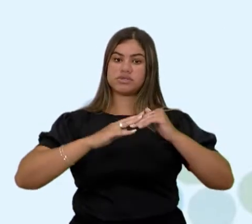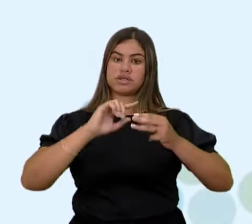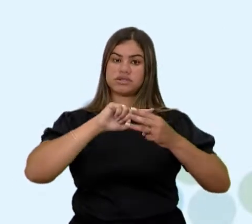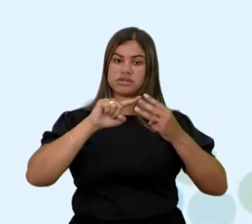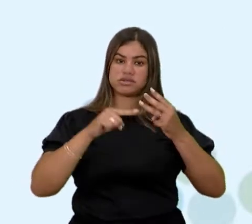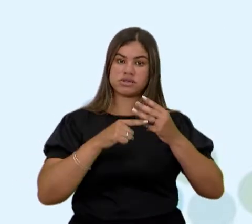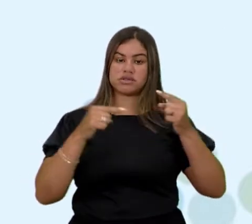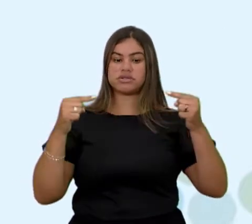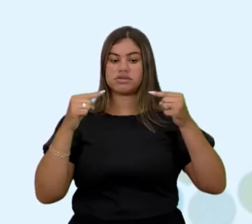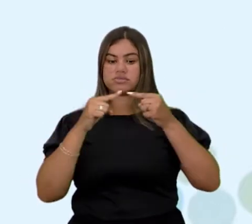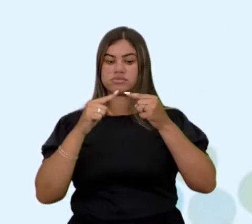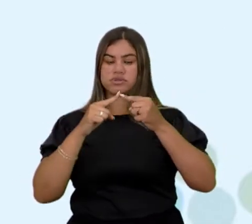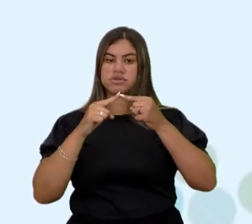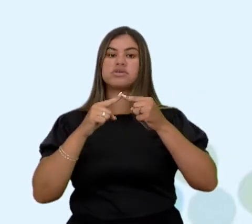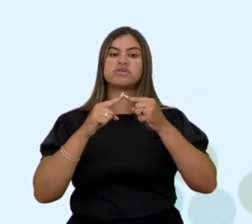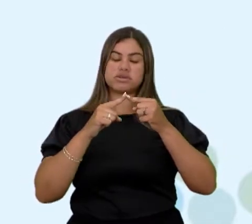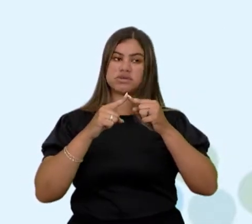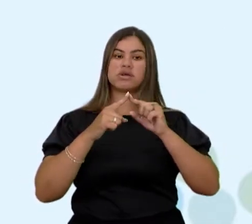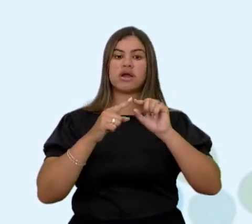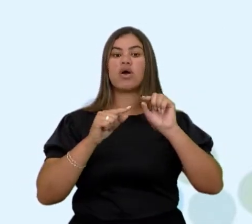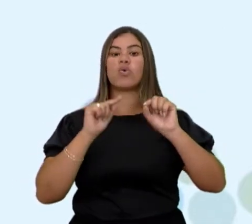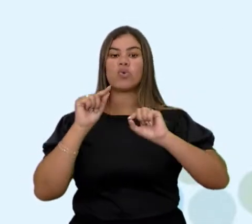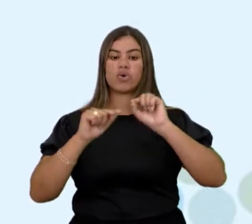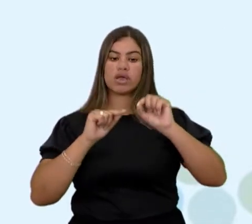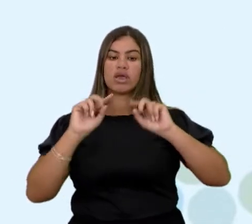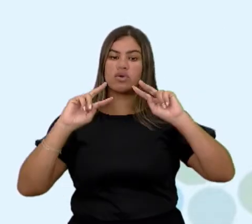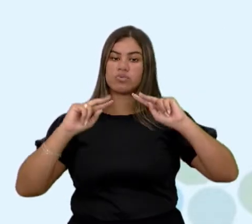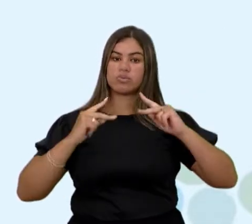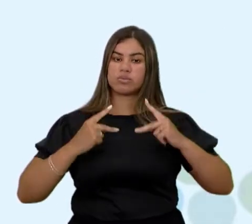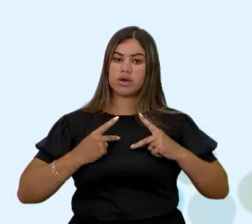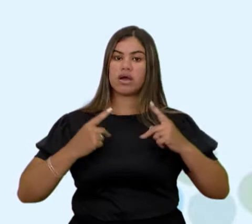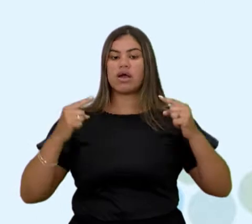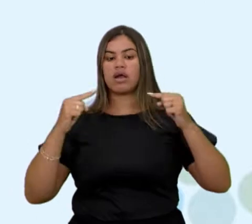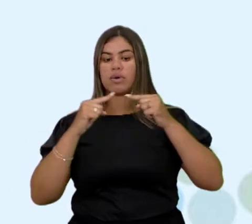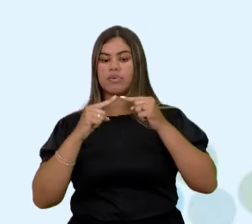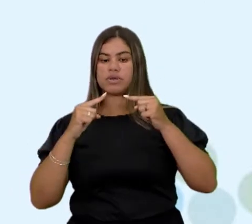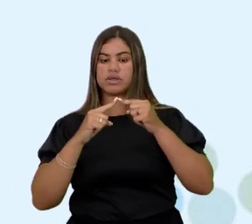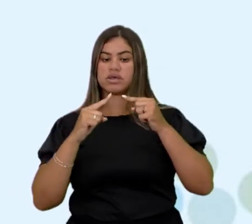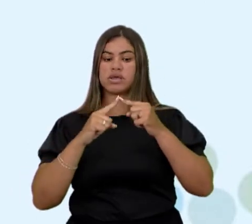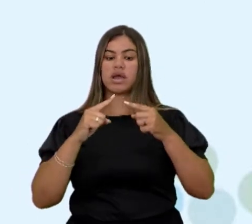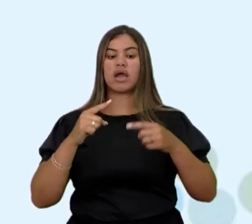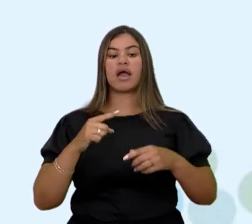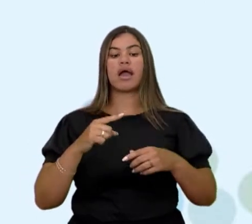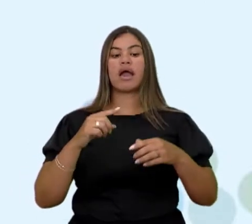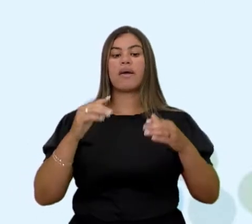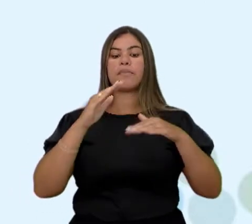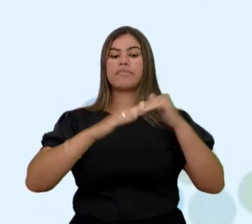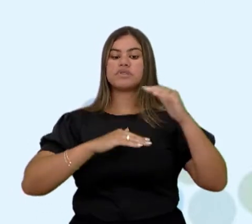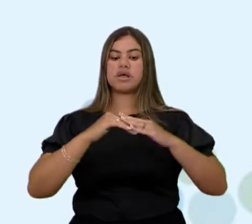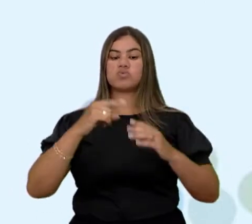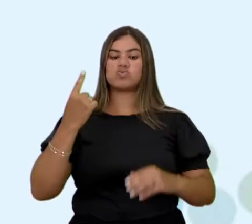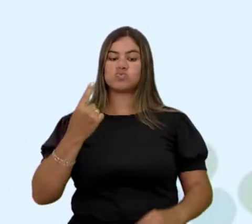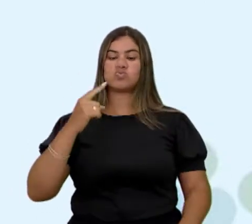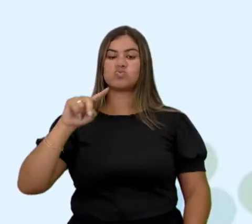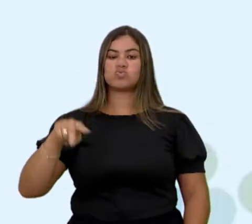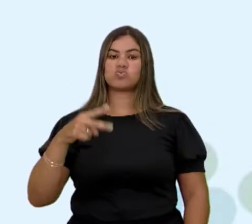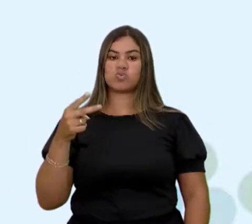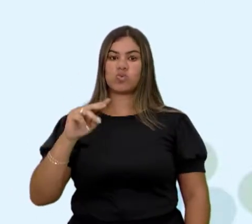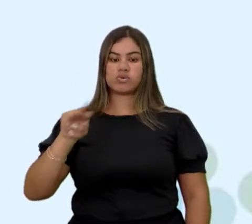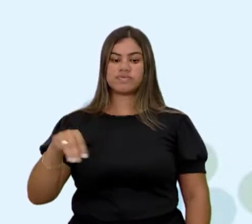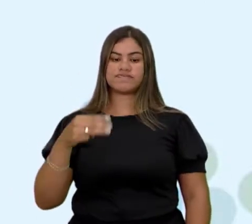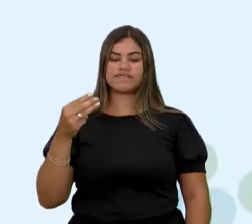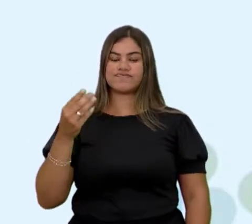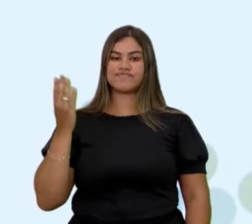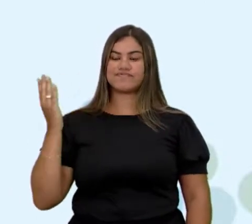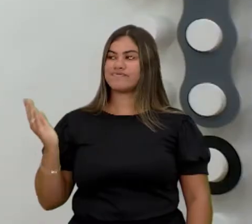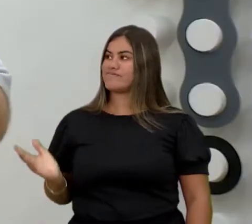humanas sociais aplicadas, que são aí as habilidades 1, 2 e 3, tá certo, pessoal? Então tá aí as habilidades,